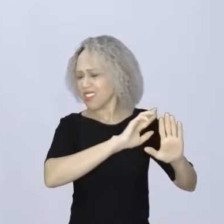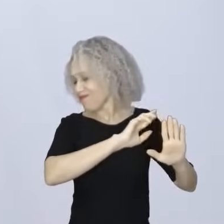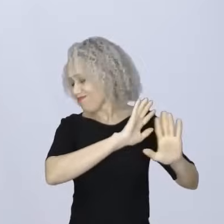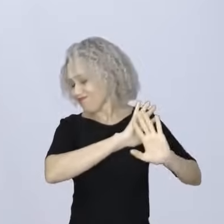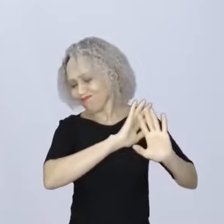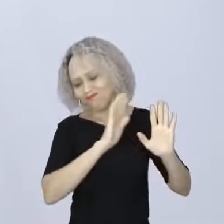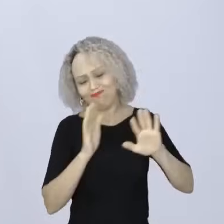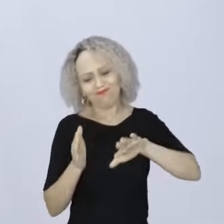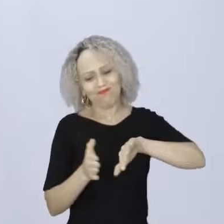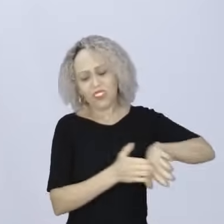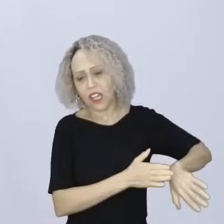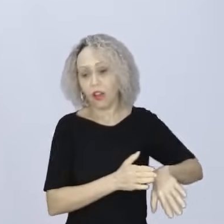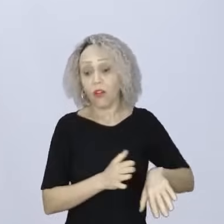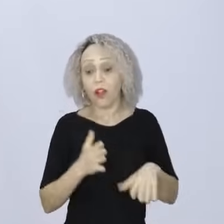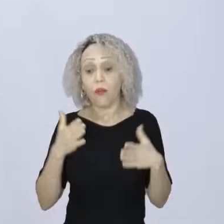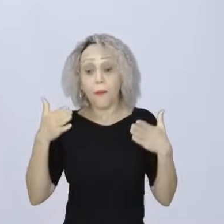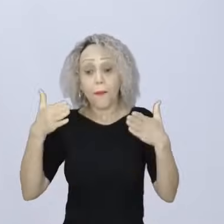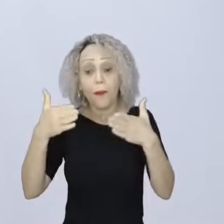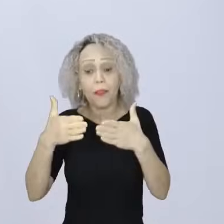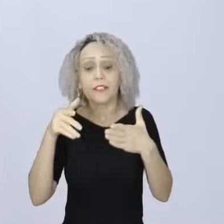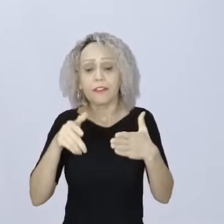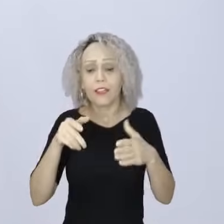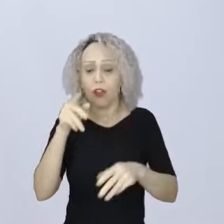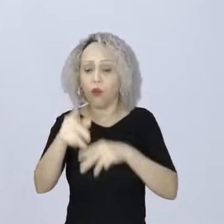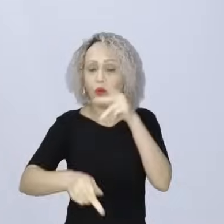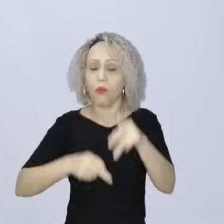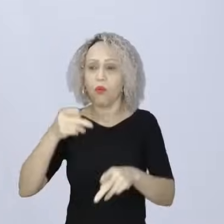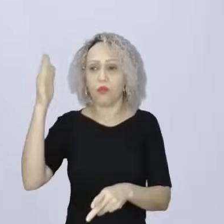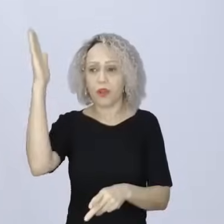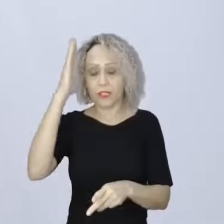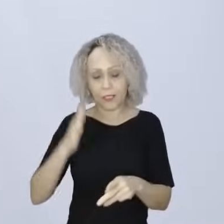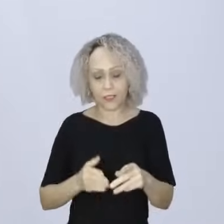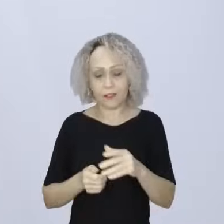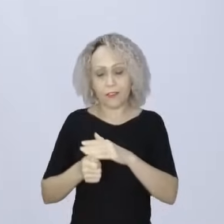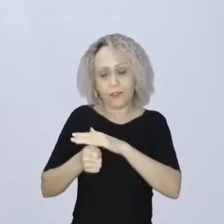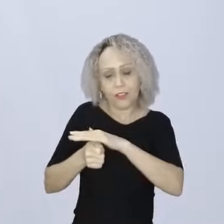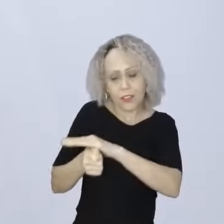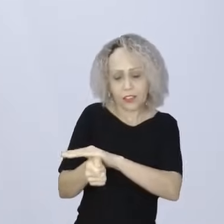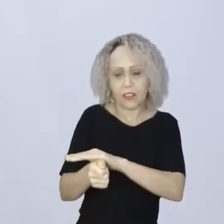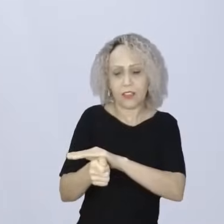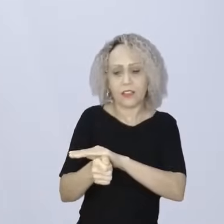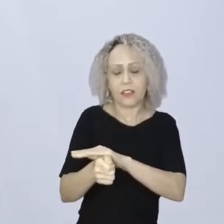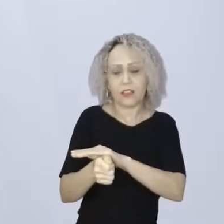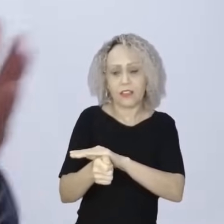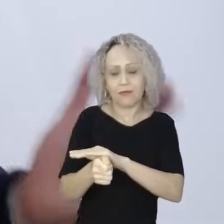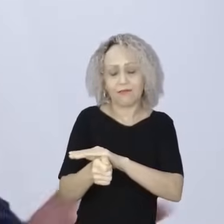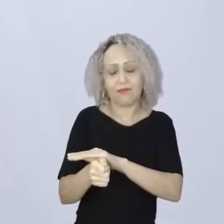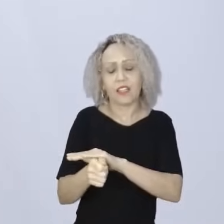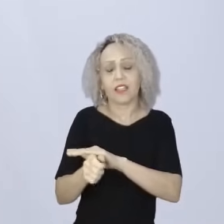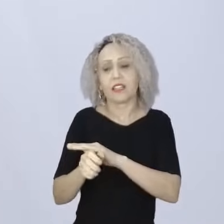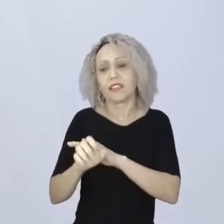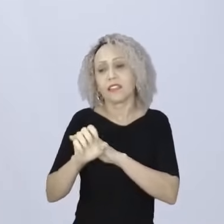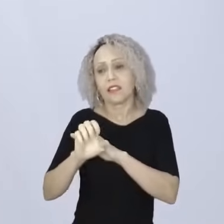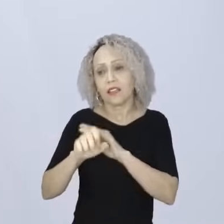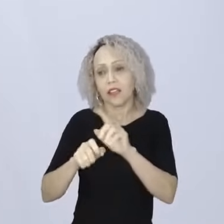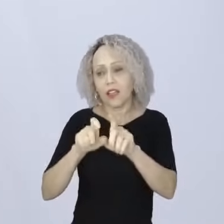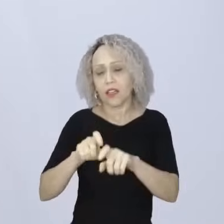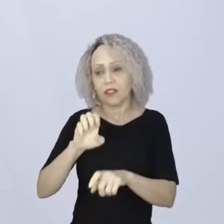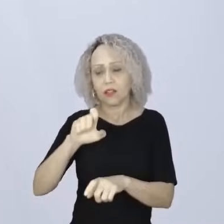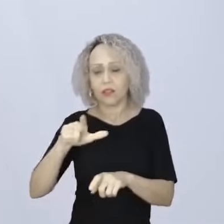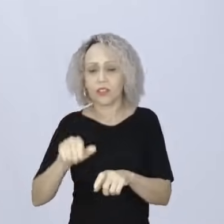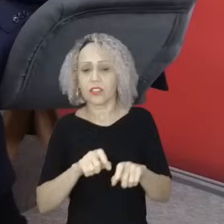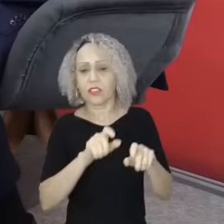para o país, para a população brasileira, de investir tanto na agroecologia quanto na agricultura familiar e também no